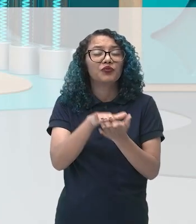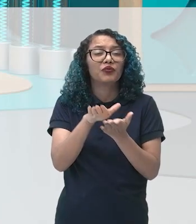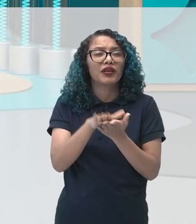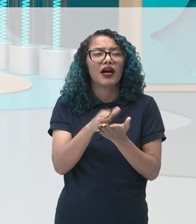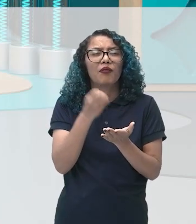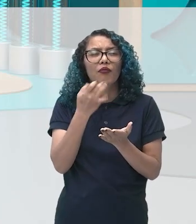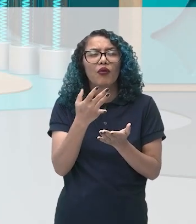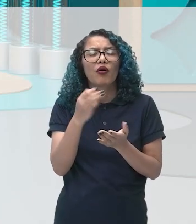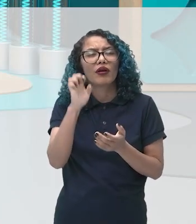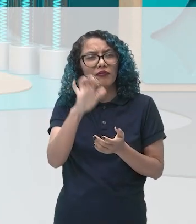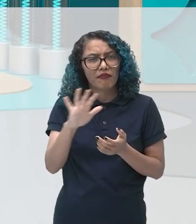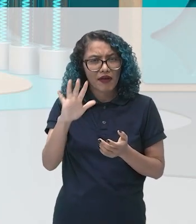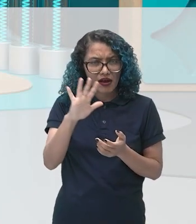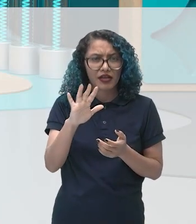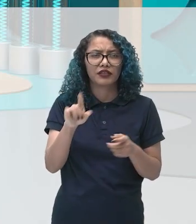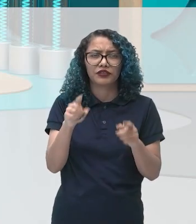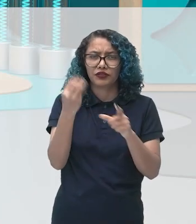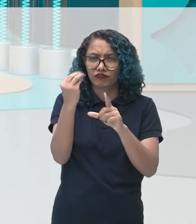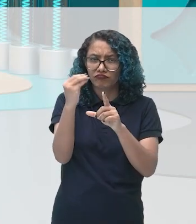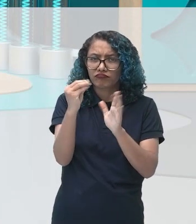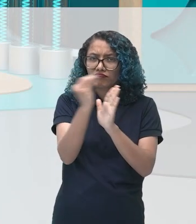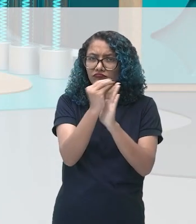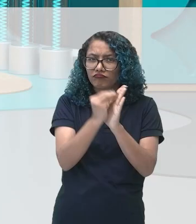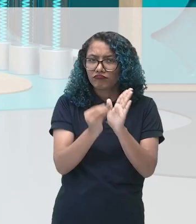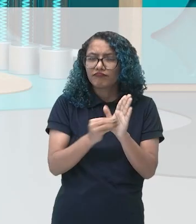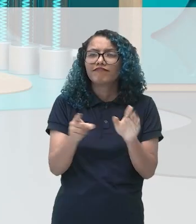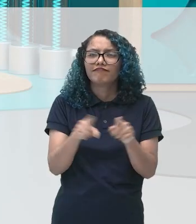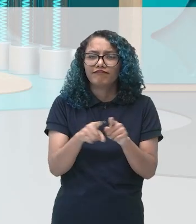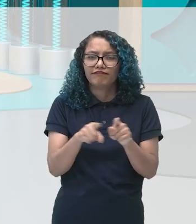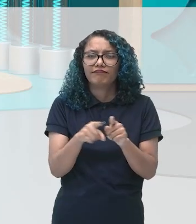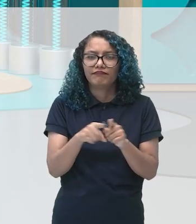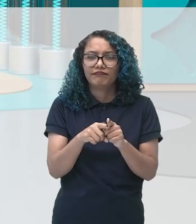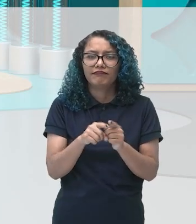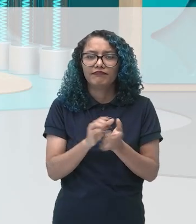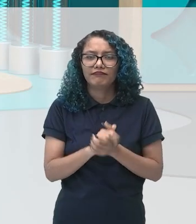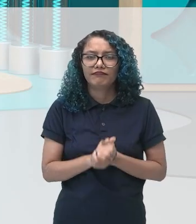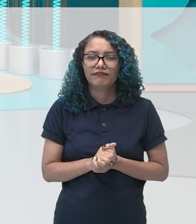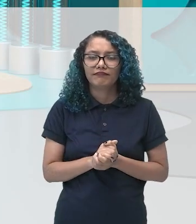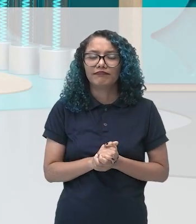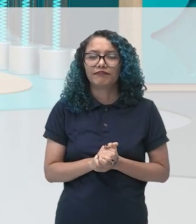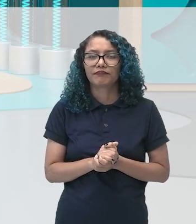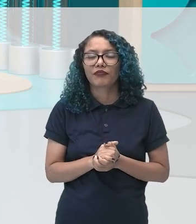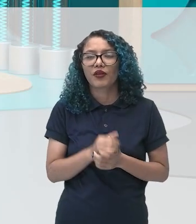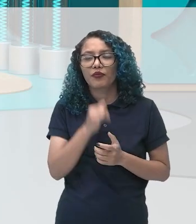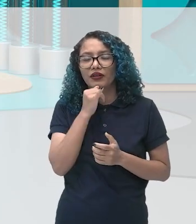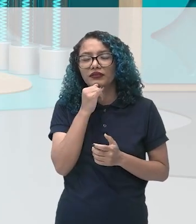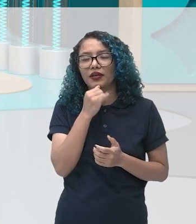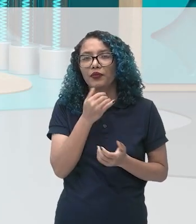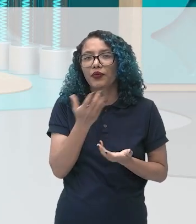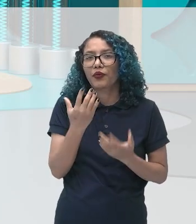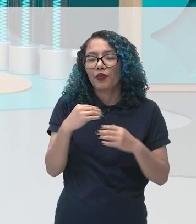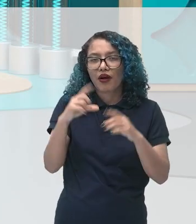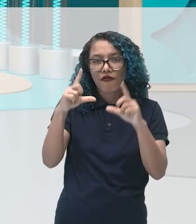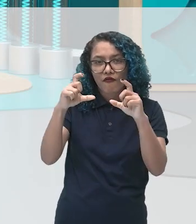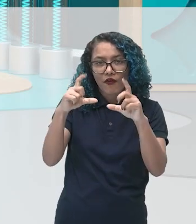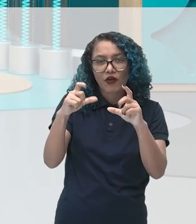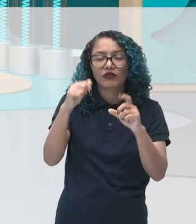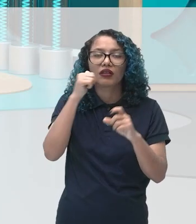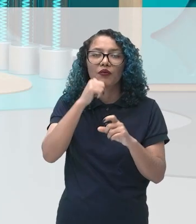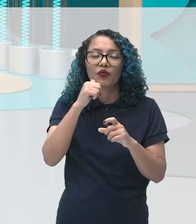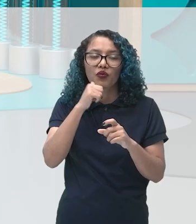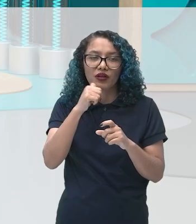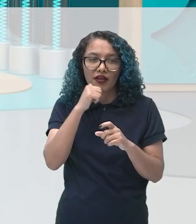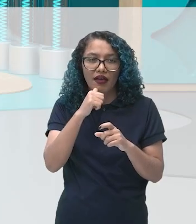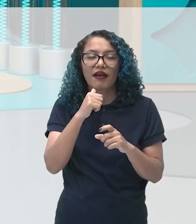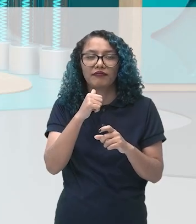imagem dela, não é? Então eu pensei que seria uma foto da entrevistada com o seu violão em mãos, porque é o principal